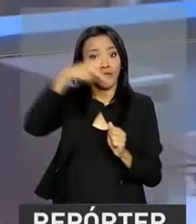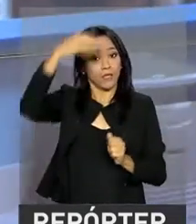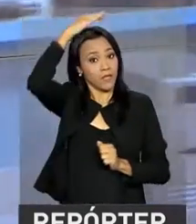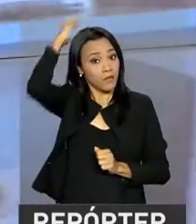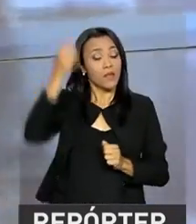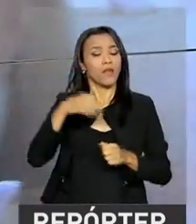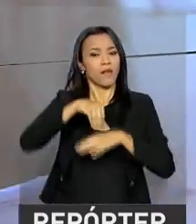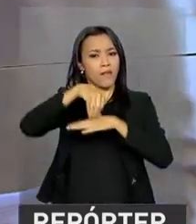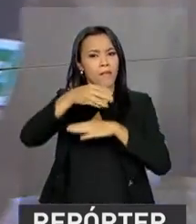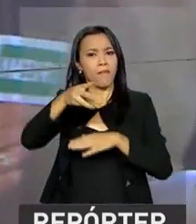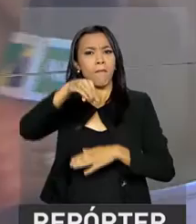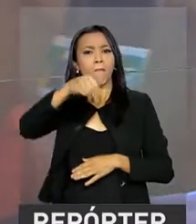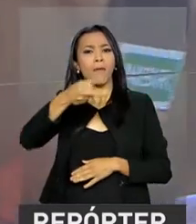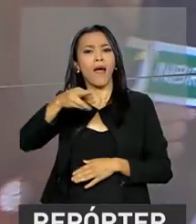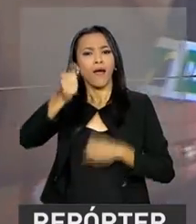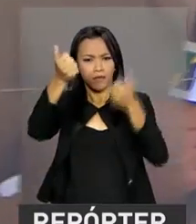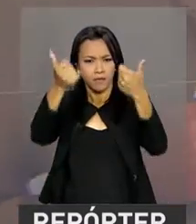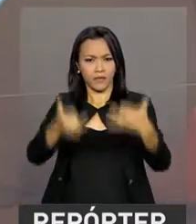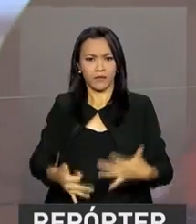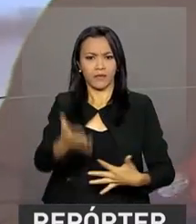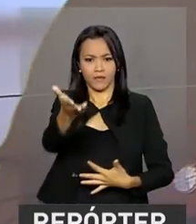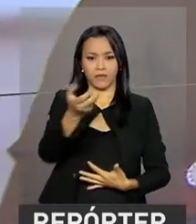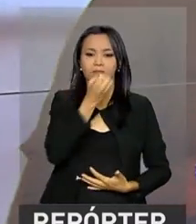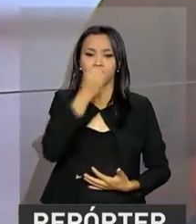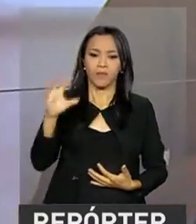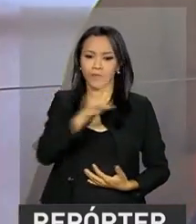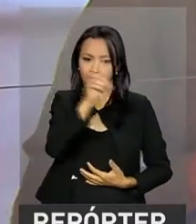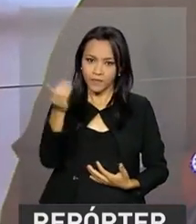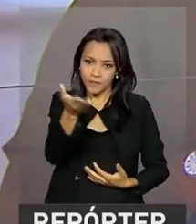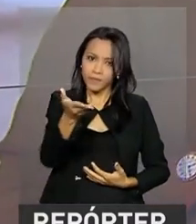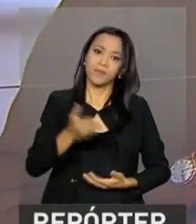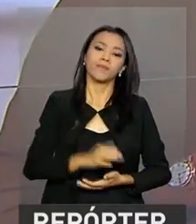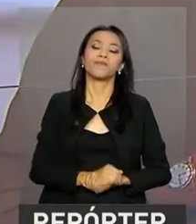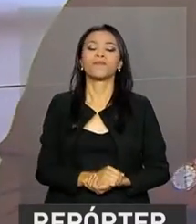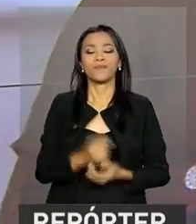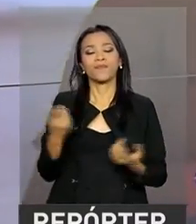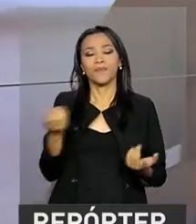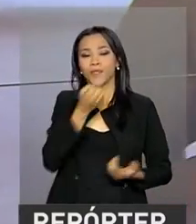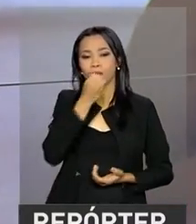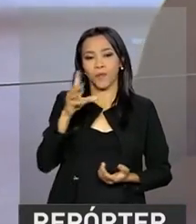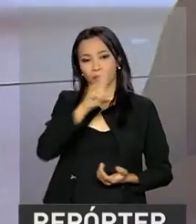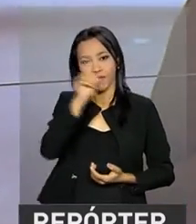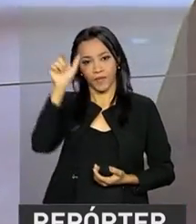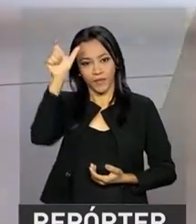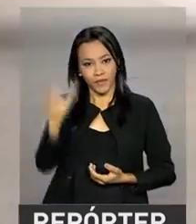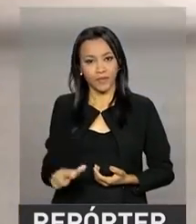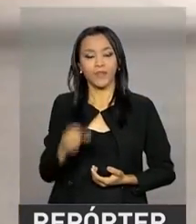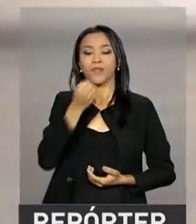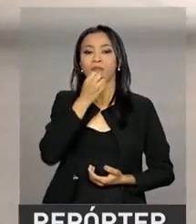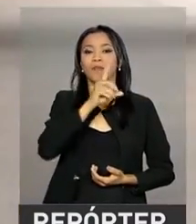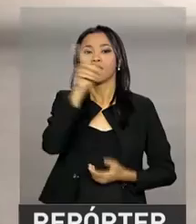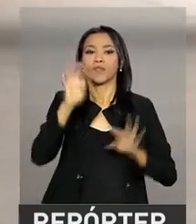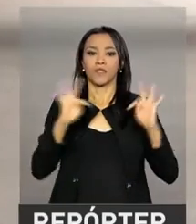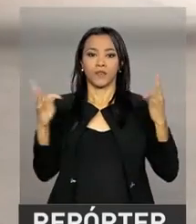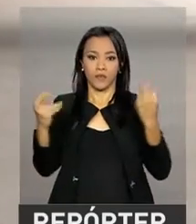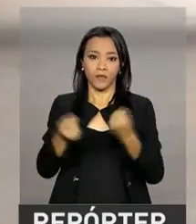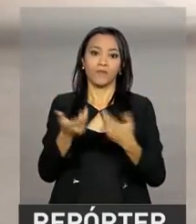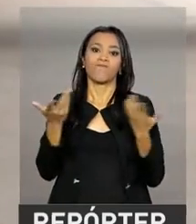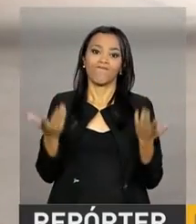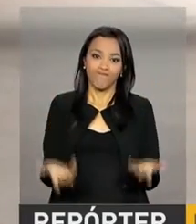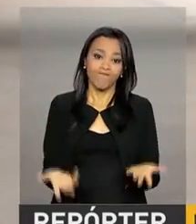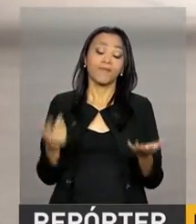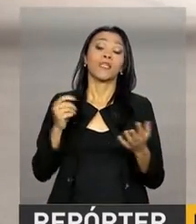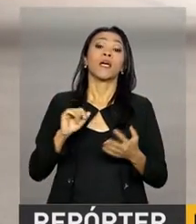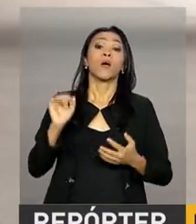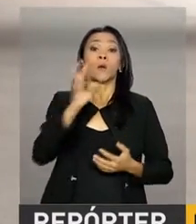repórter macaé novo aymara bom dia para você bom dia pra você também renata bom dia a todos é isso mesmo renata o